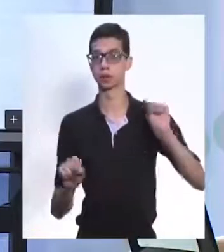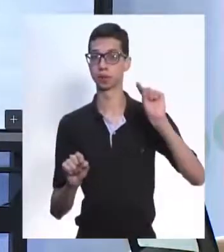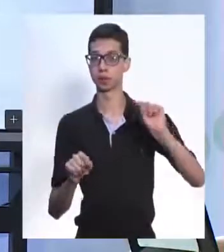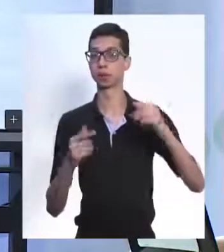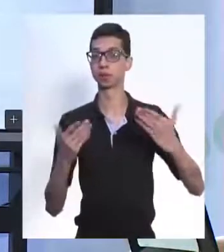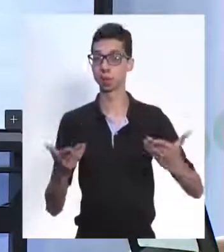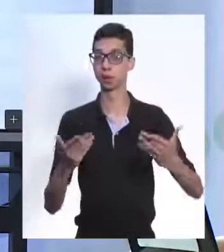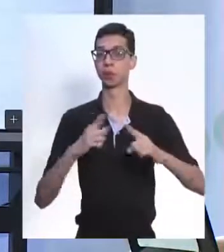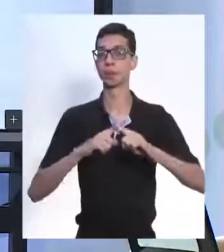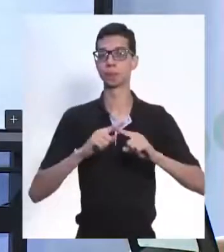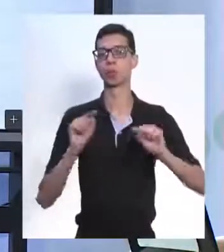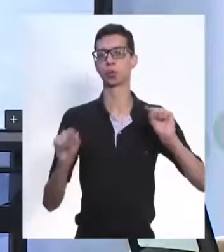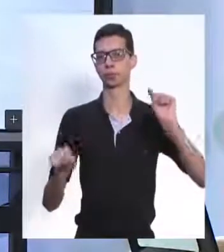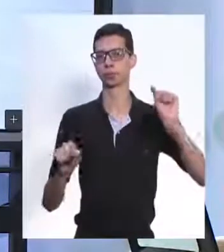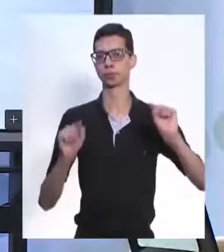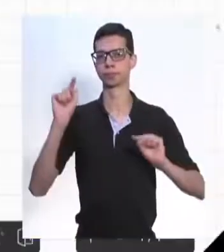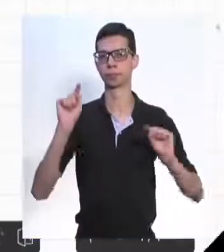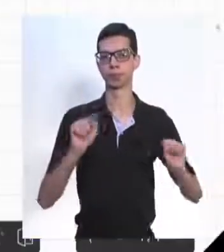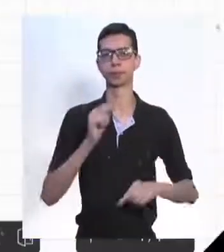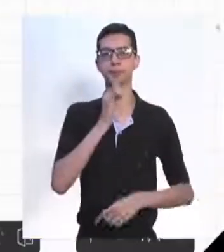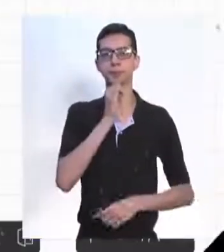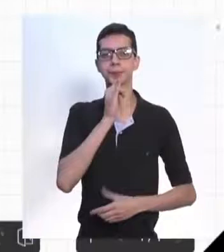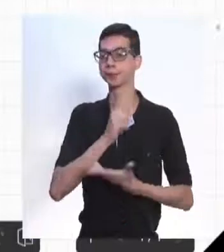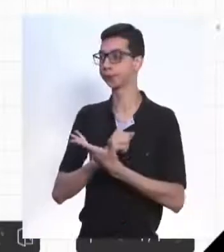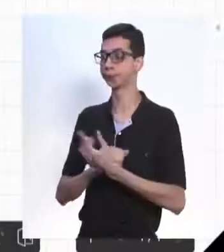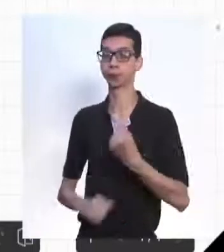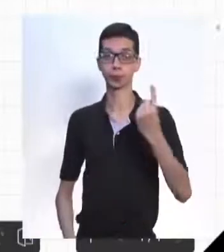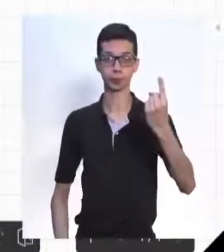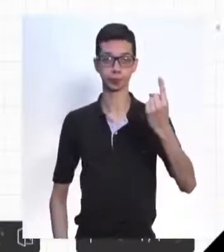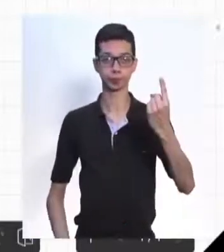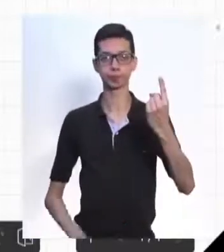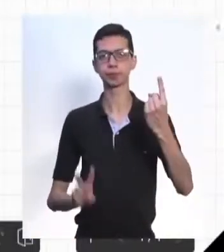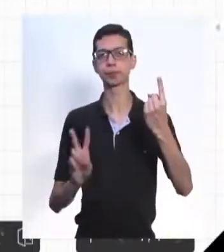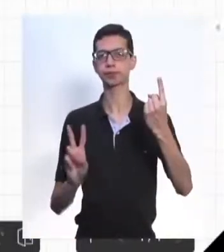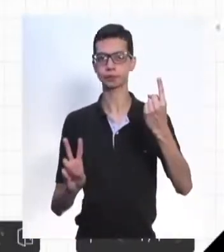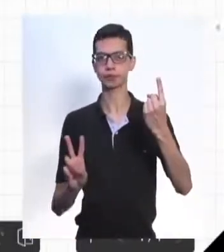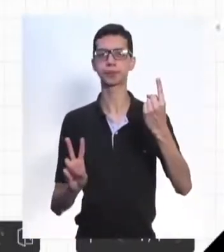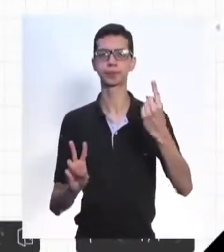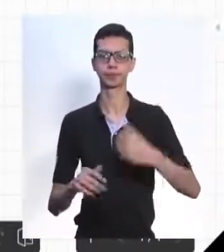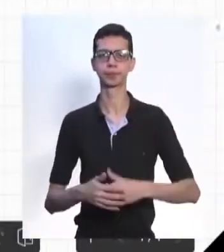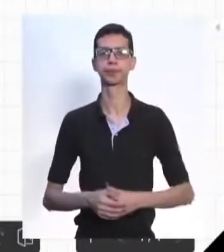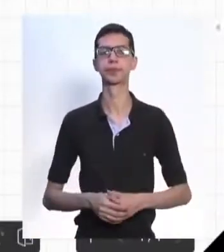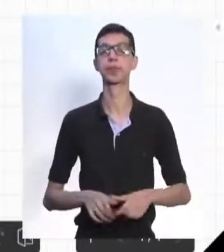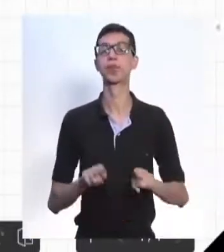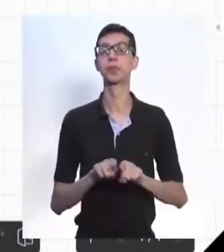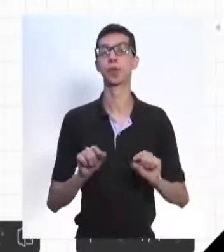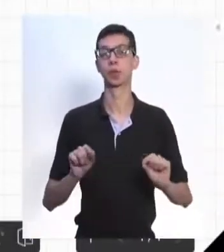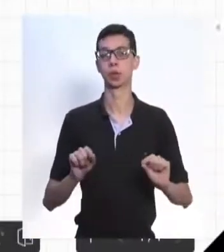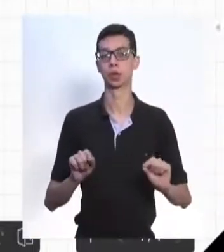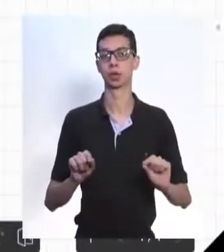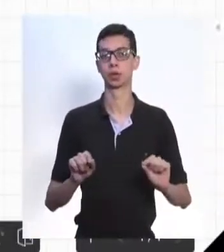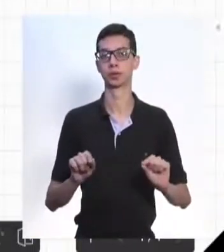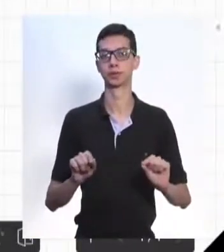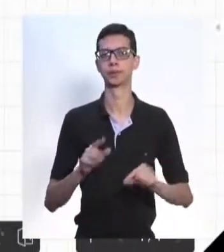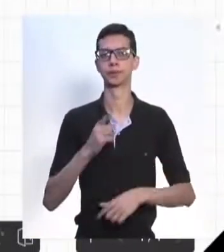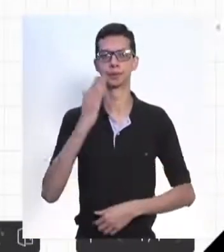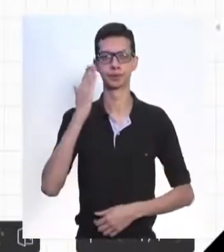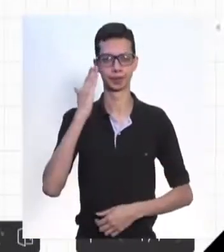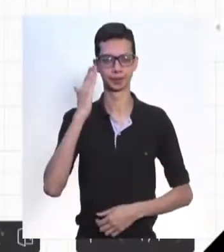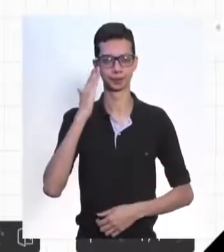os extremos. 1 multiplica V. E, claro, 3 que multiplica o Q aqui, né, que é a